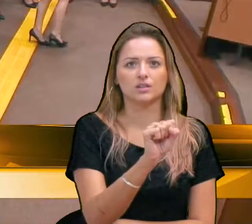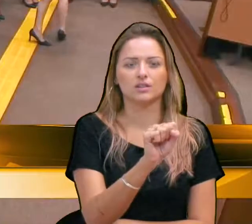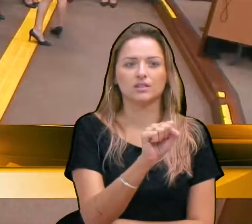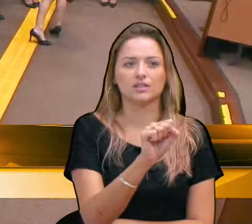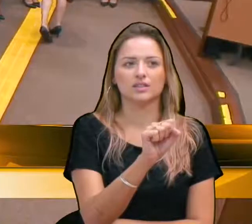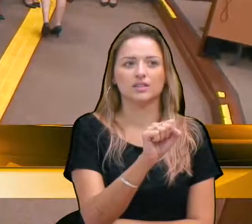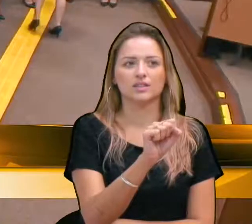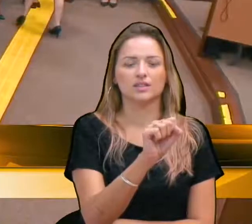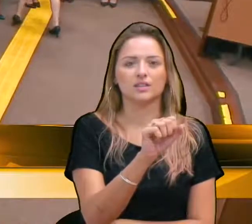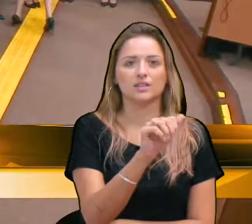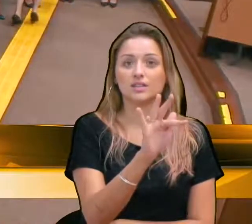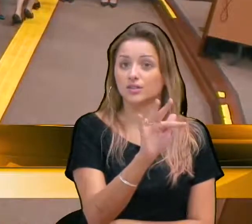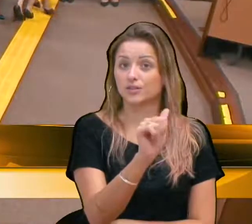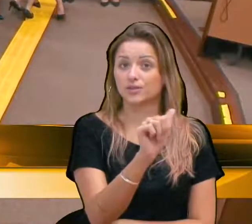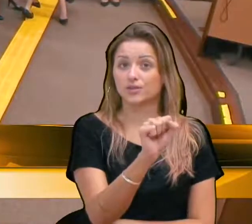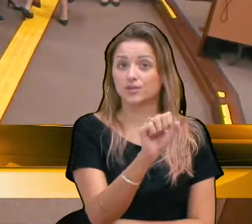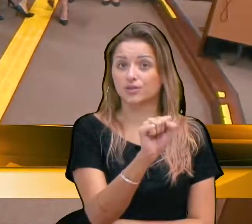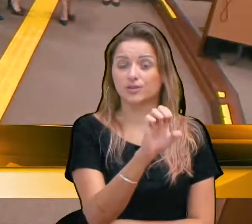obrigada.